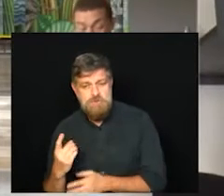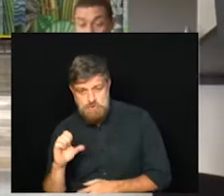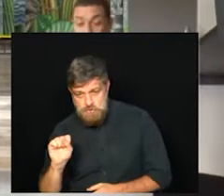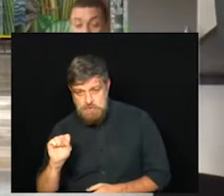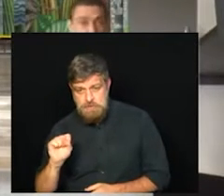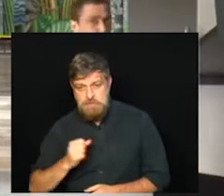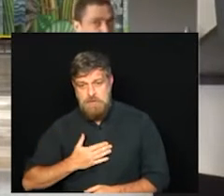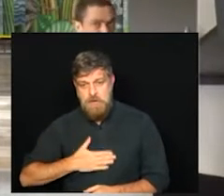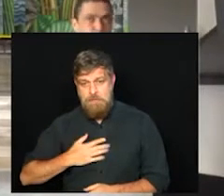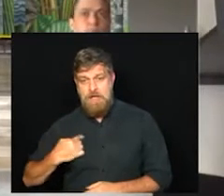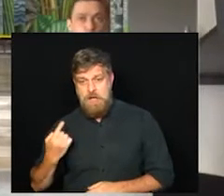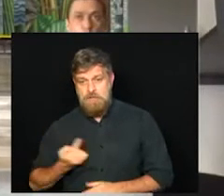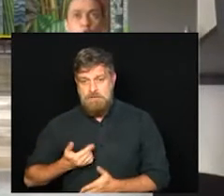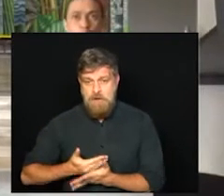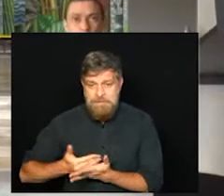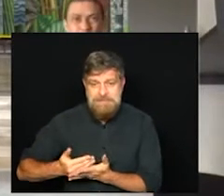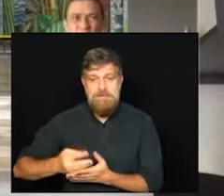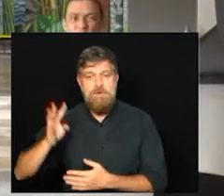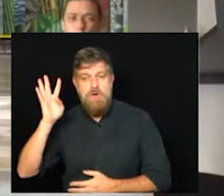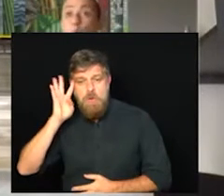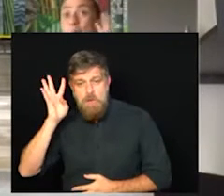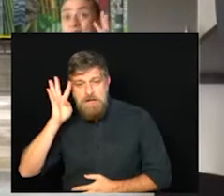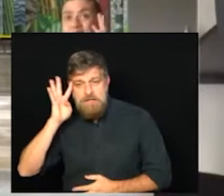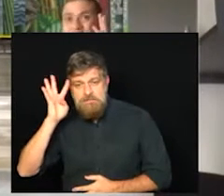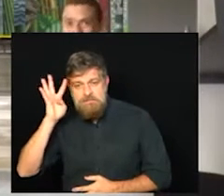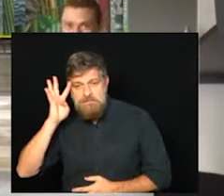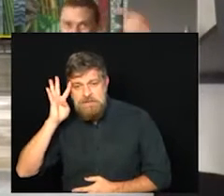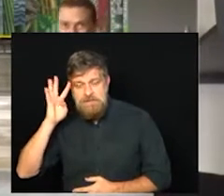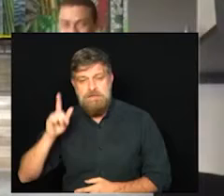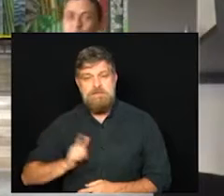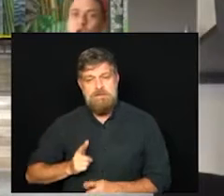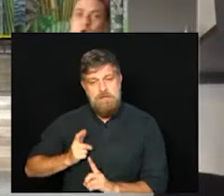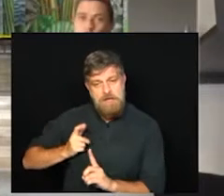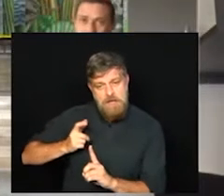18, nós iniciaremos quarta-feira a vacinação